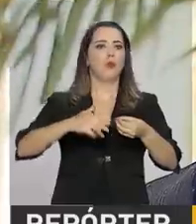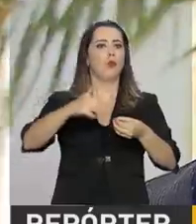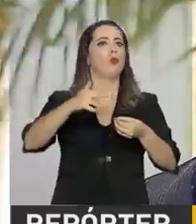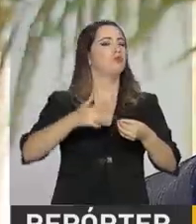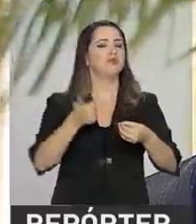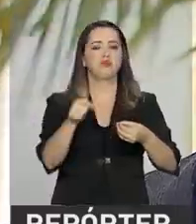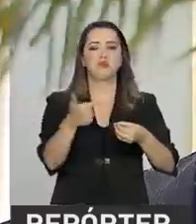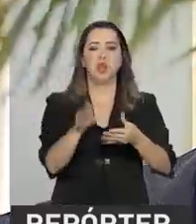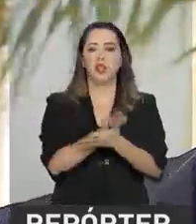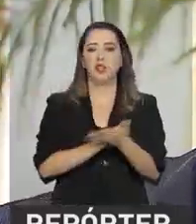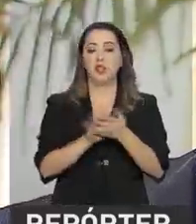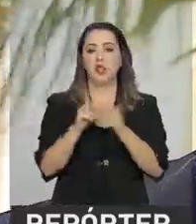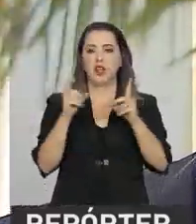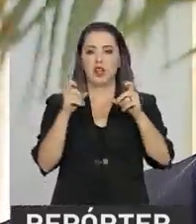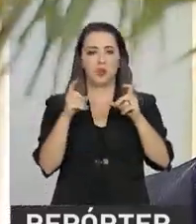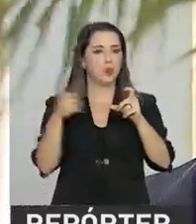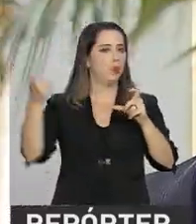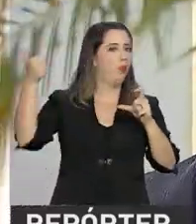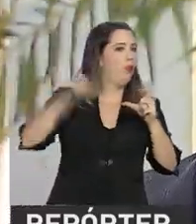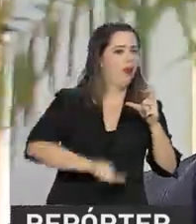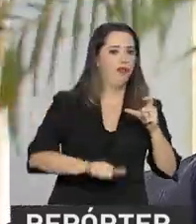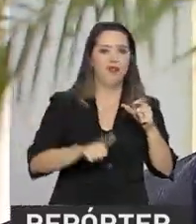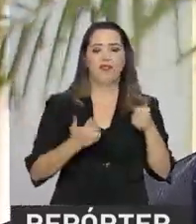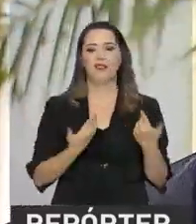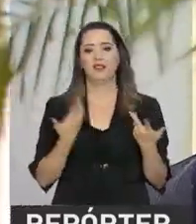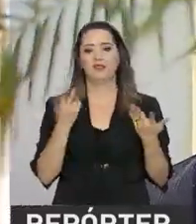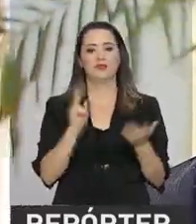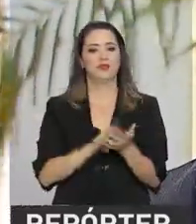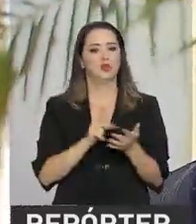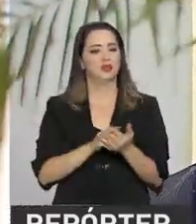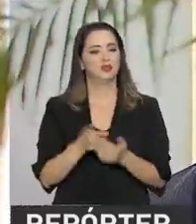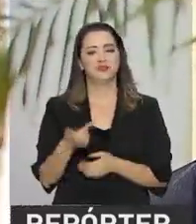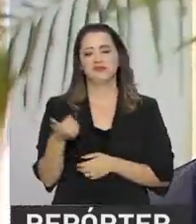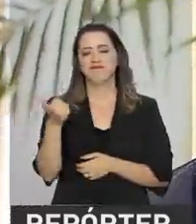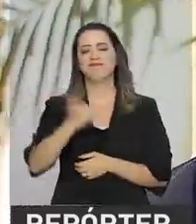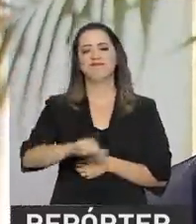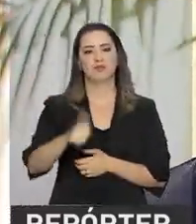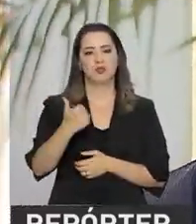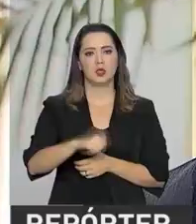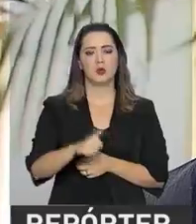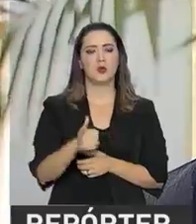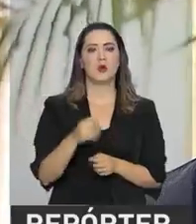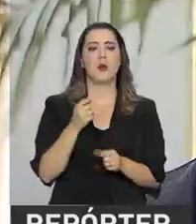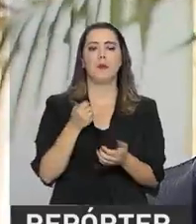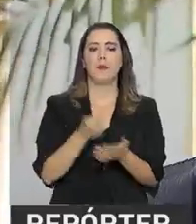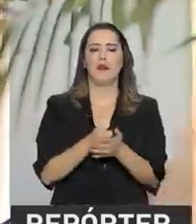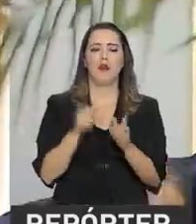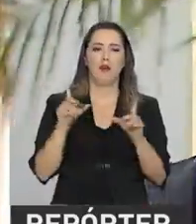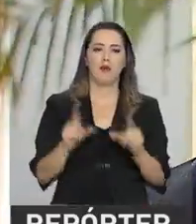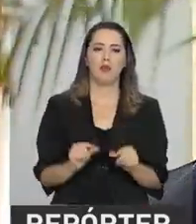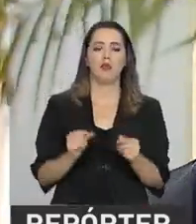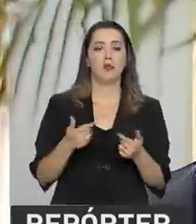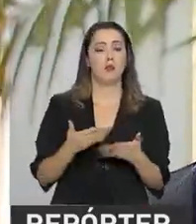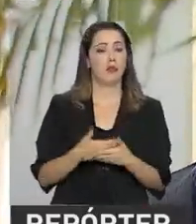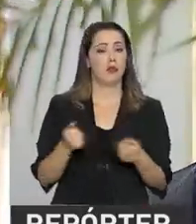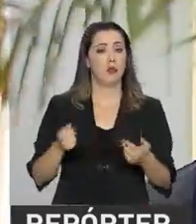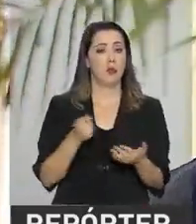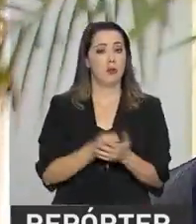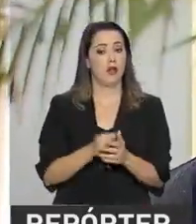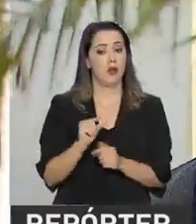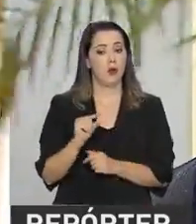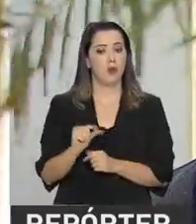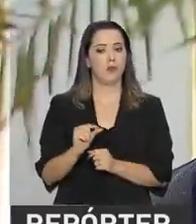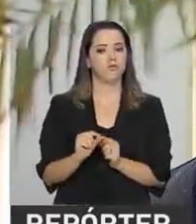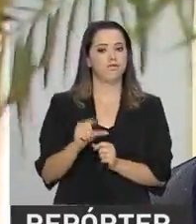funcionava a câmera. Então, realmente, não compensa você pagar um pouquinho menos. Compensa você pagar um pouquinho mais, mas